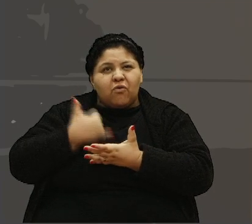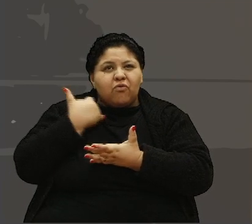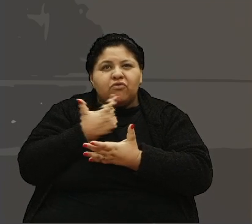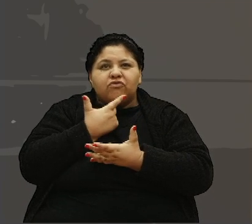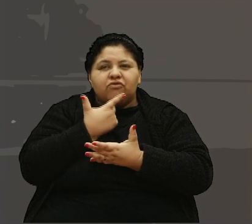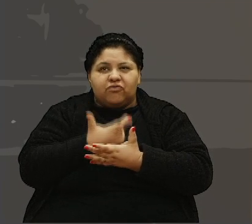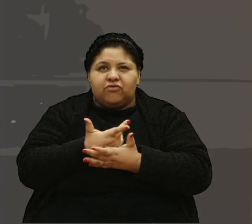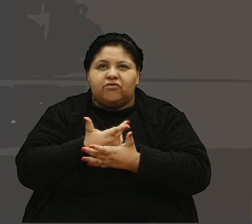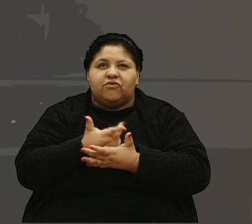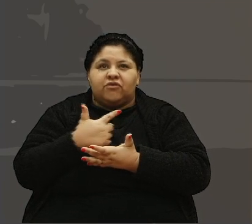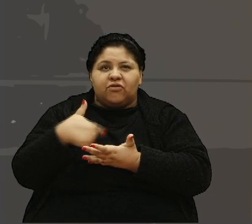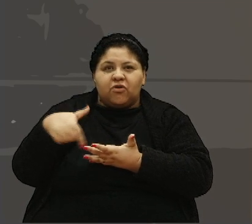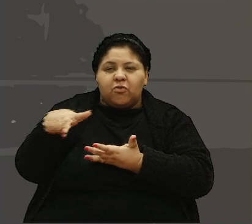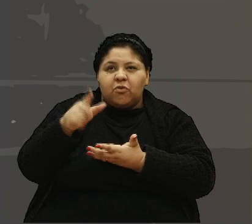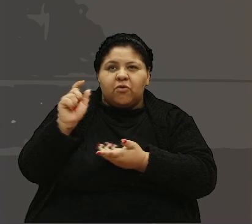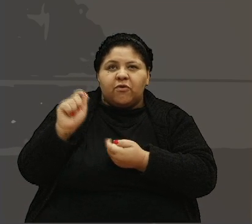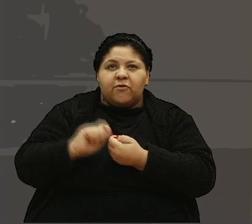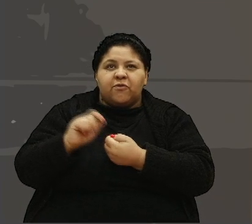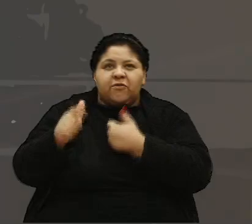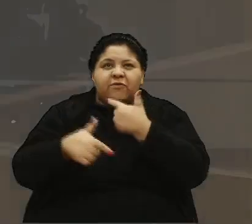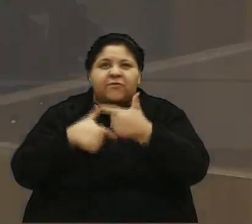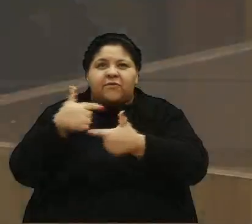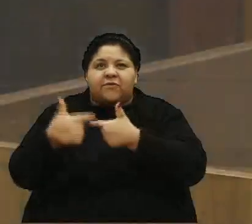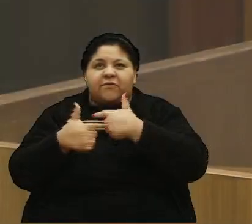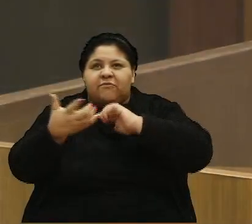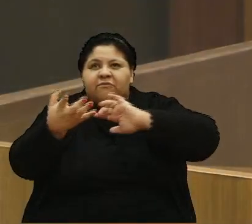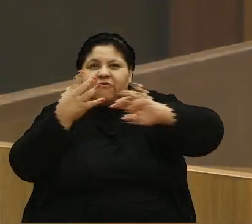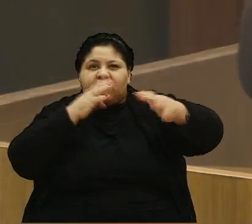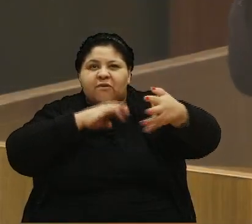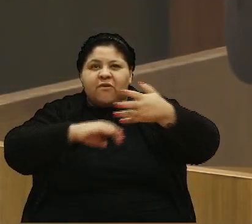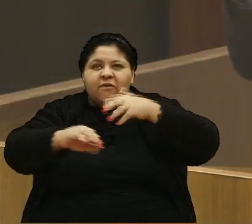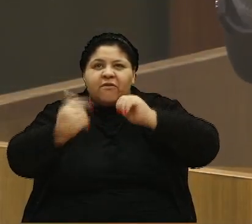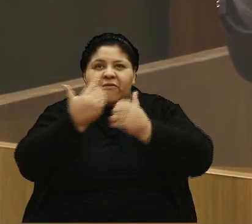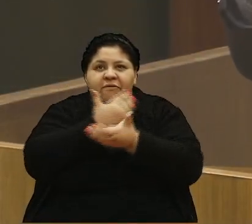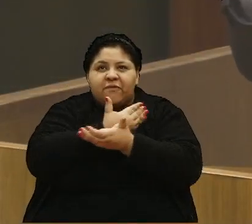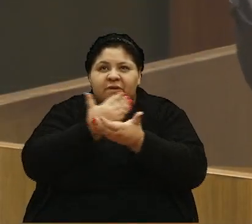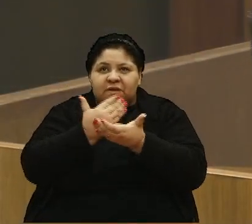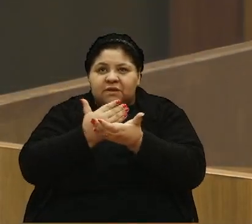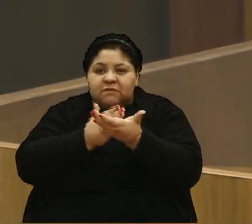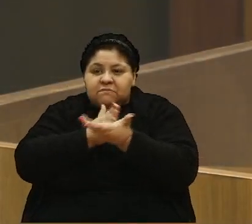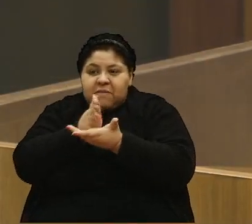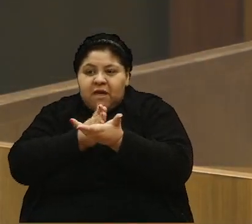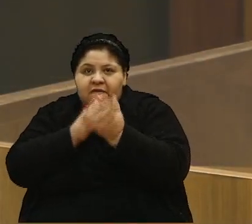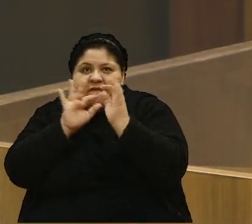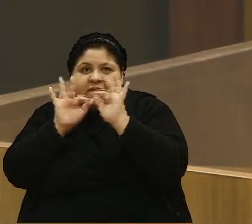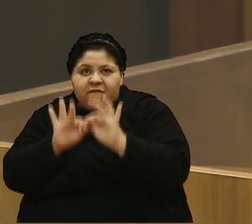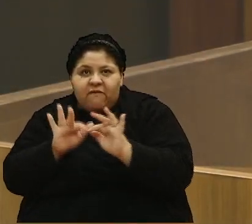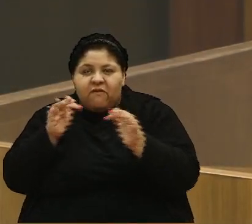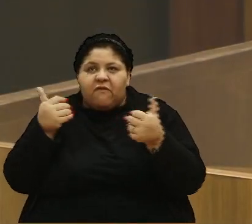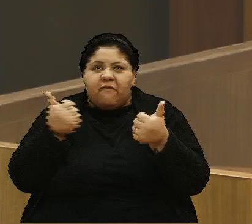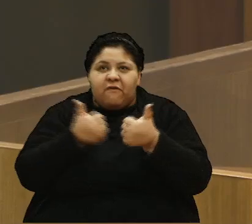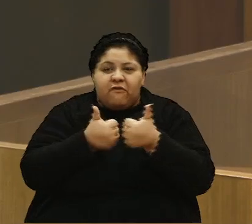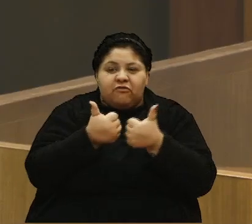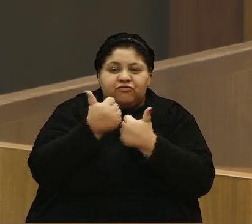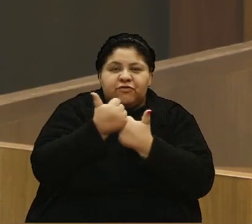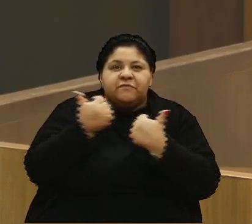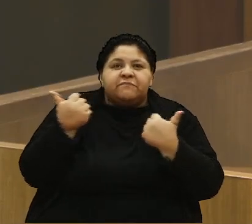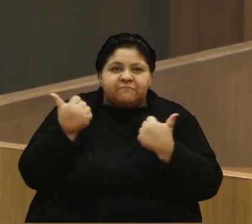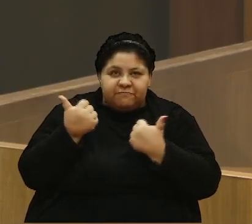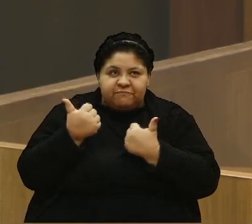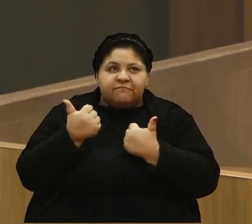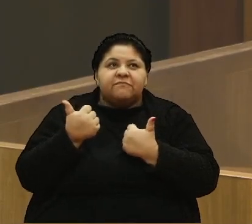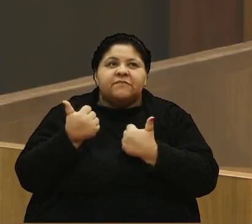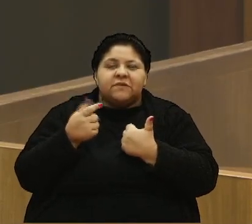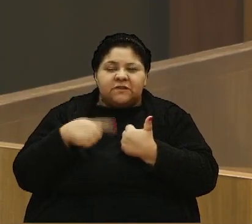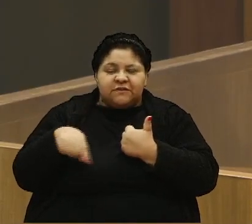que quando a gente faz um trabalho transparente com início, meio e fim, juntamente da minha assessoria,